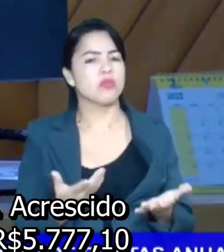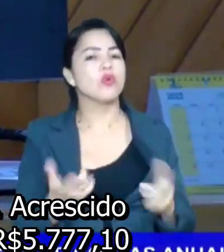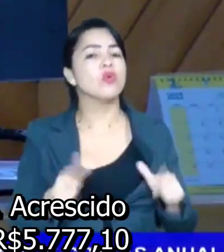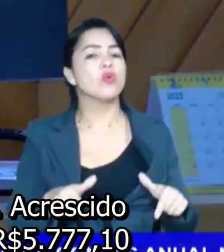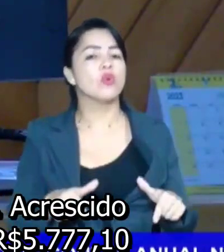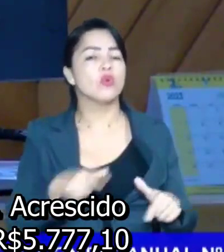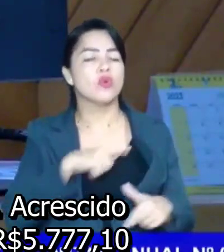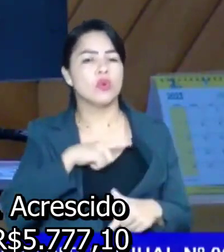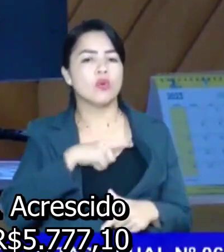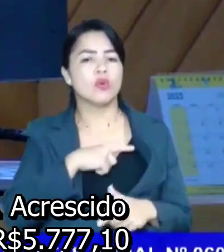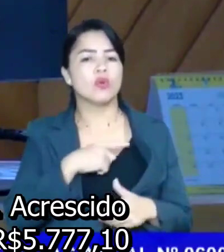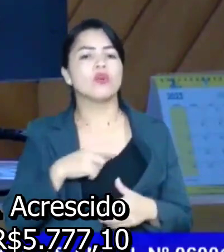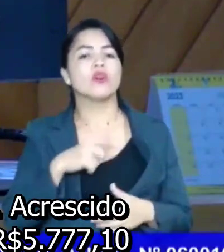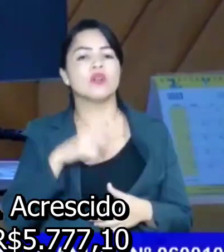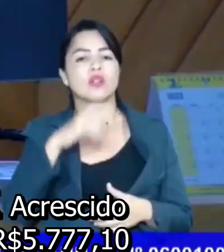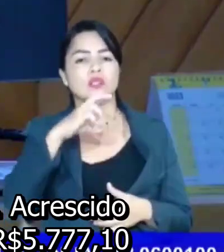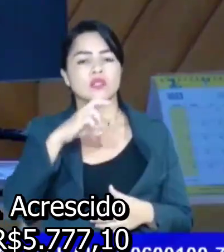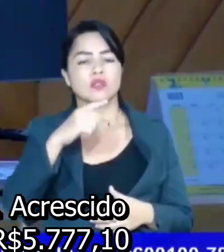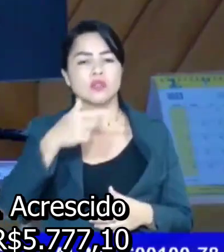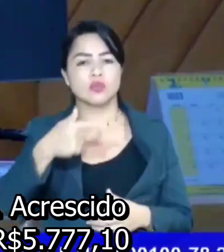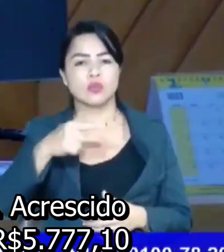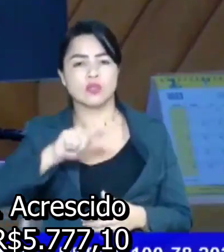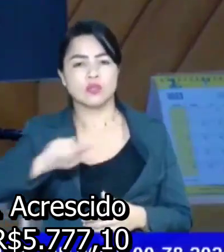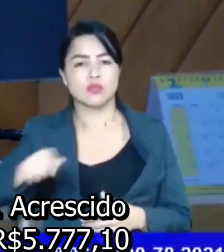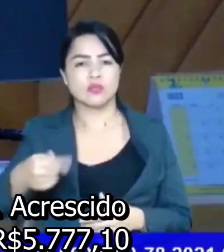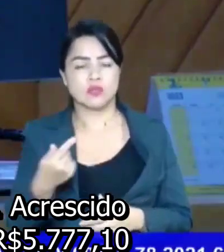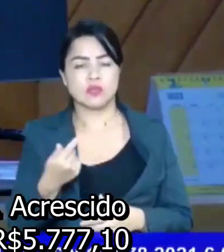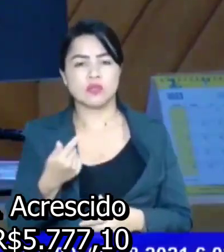aqui, são R$